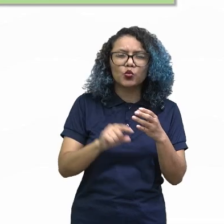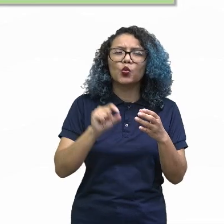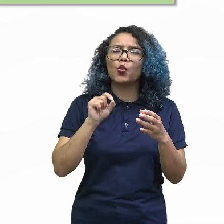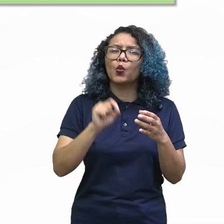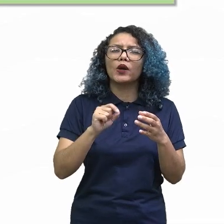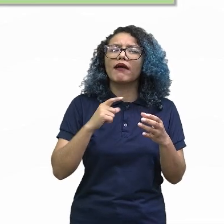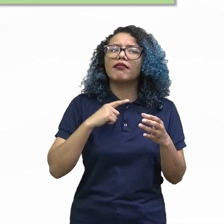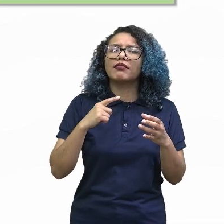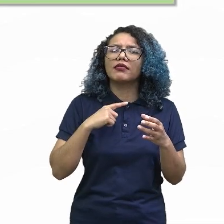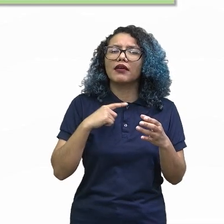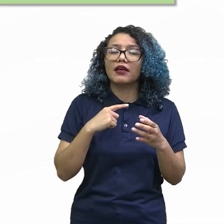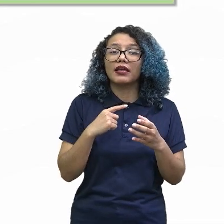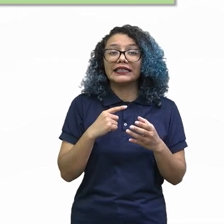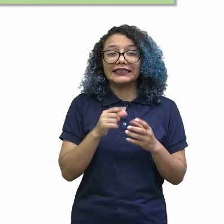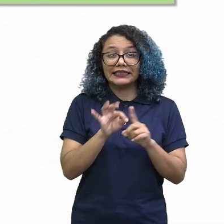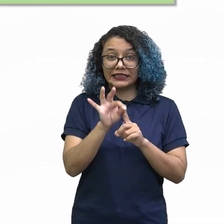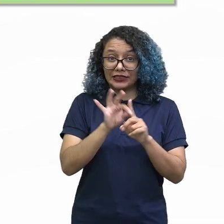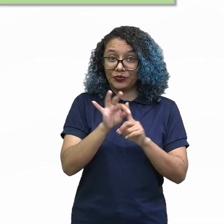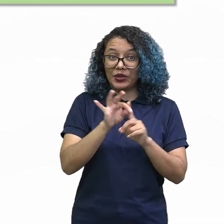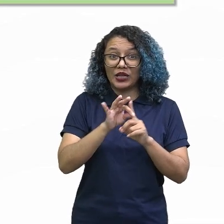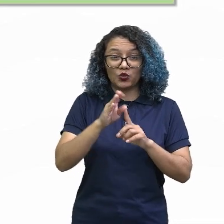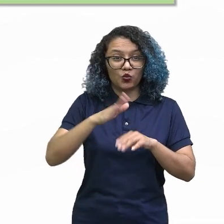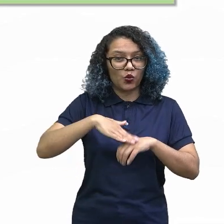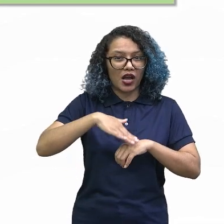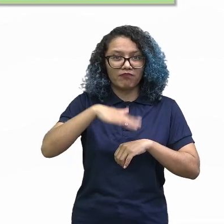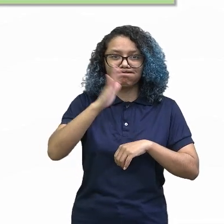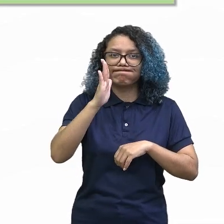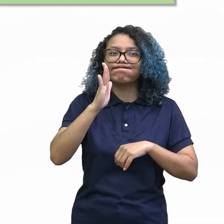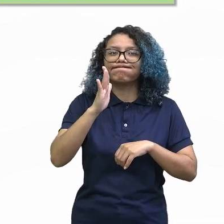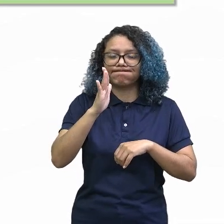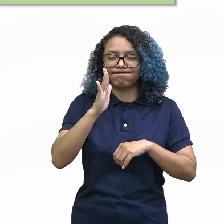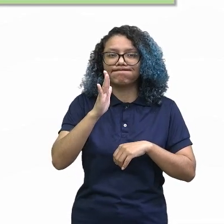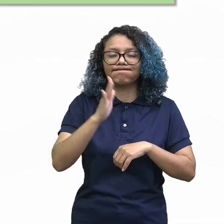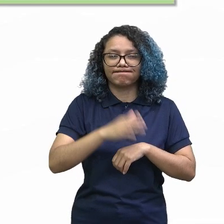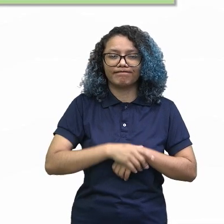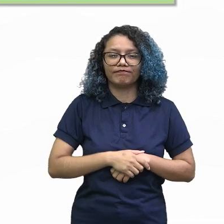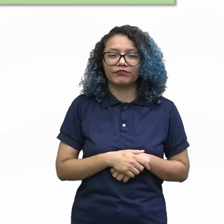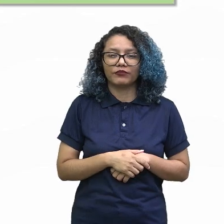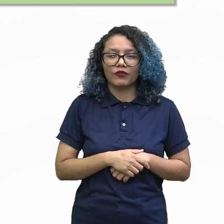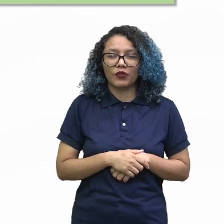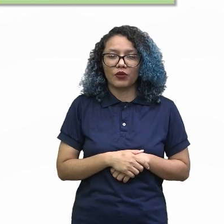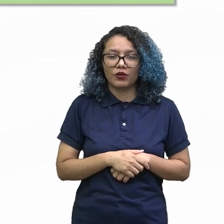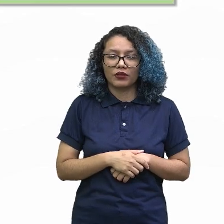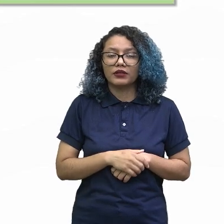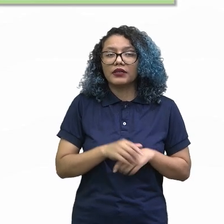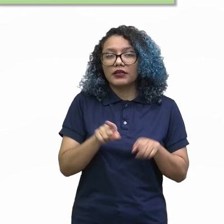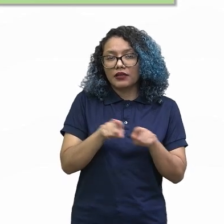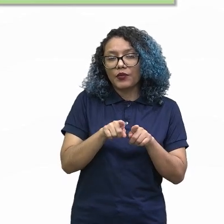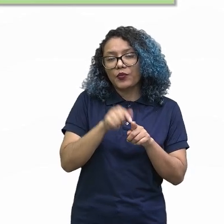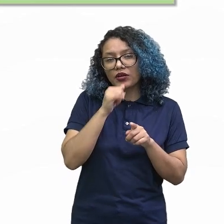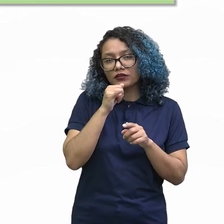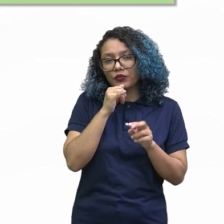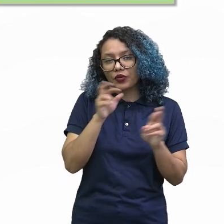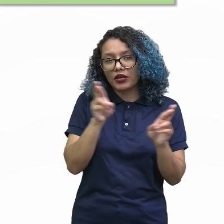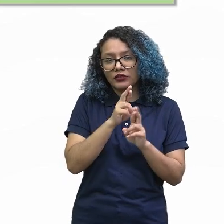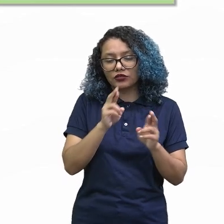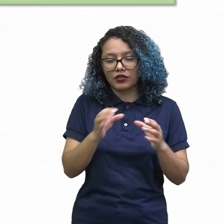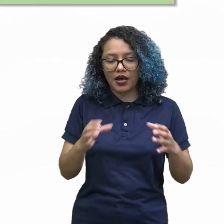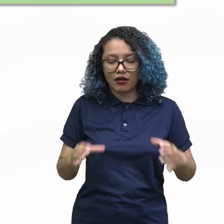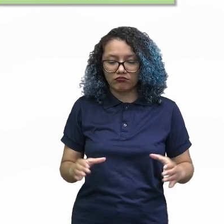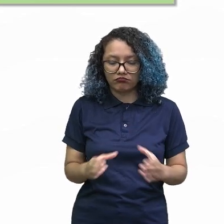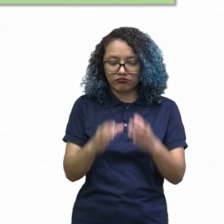existem altas temperaturas, né? A gente pode relacionar essas altas temperaturas também com os vulcões, né? Quando o vulcão